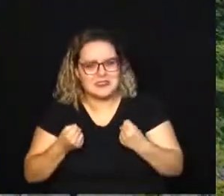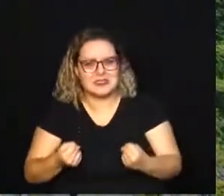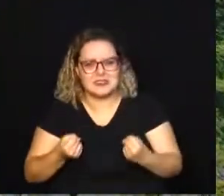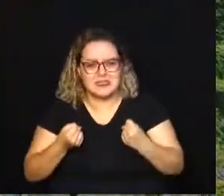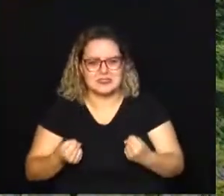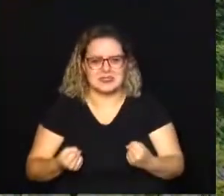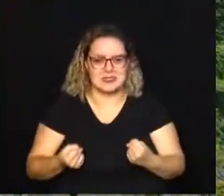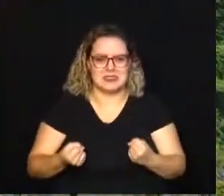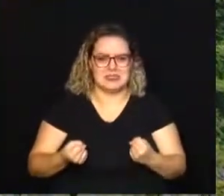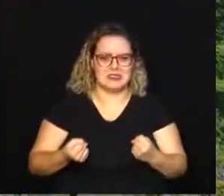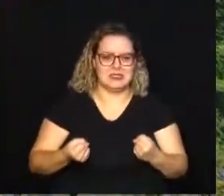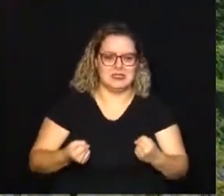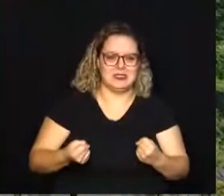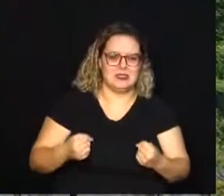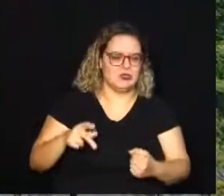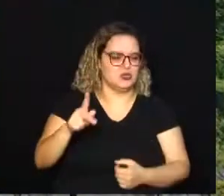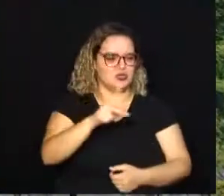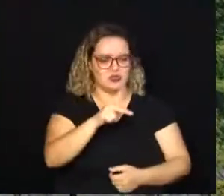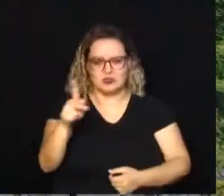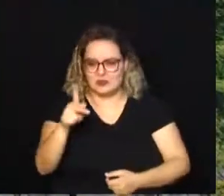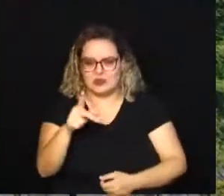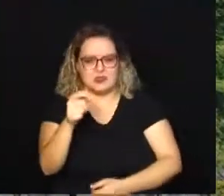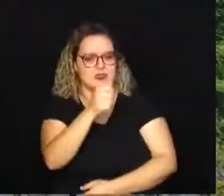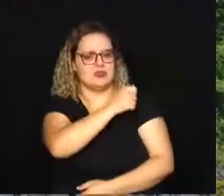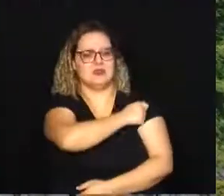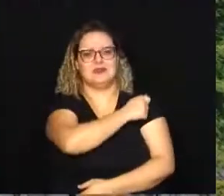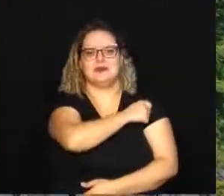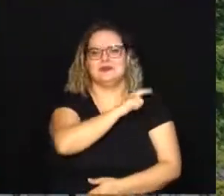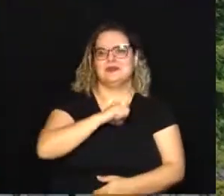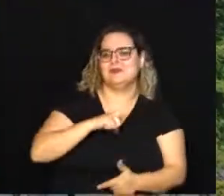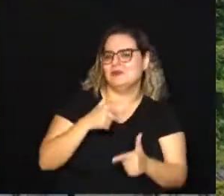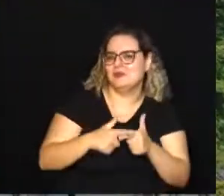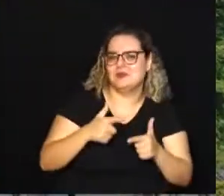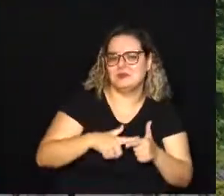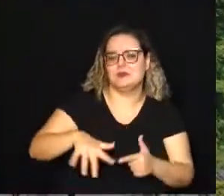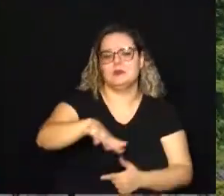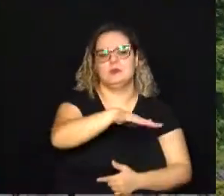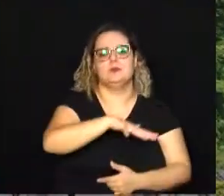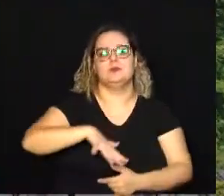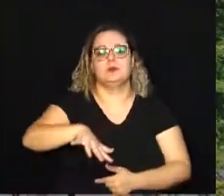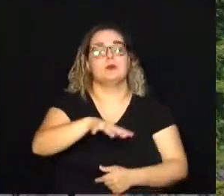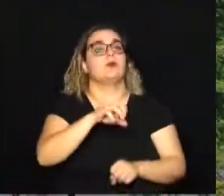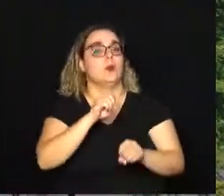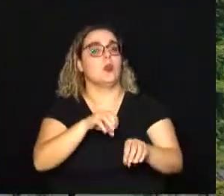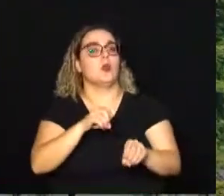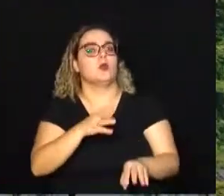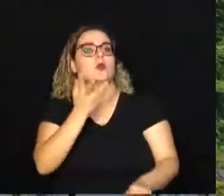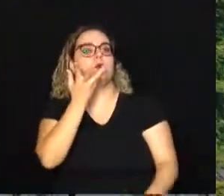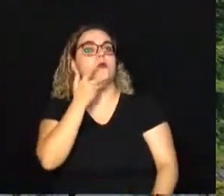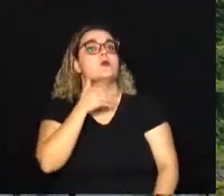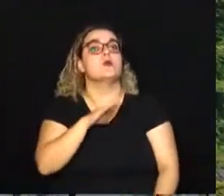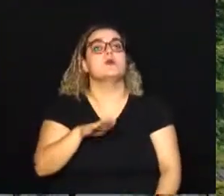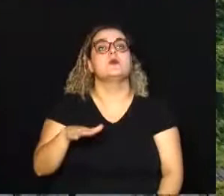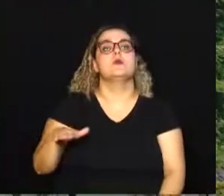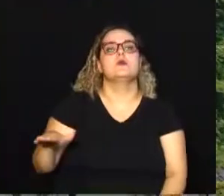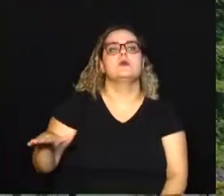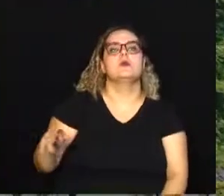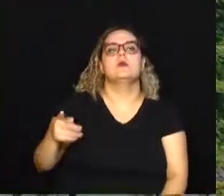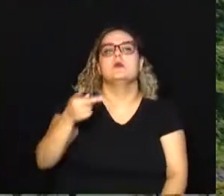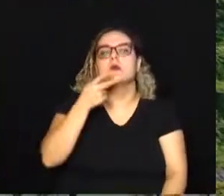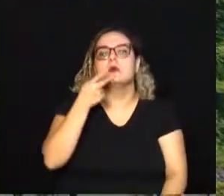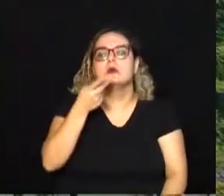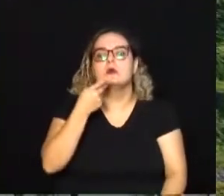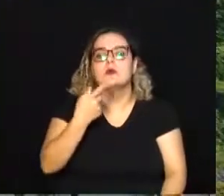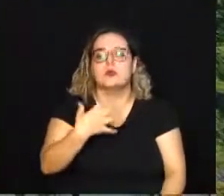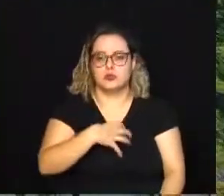à educação, aos professores, enfim, né? Por exemplo, na educação infantil, quando a gente vai falar dessas medidas de protocolo,